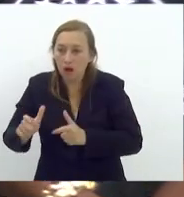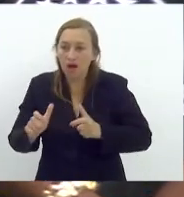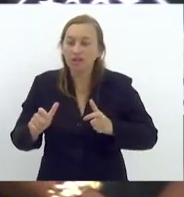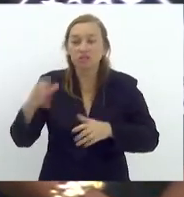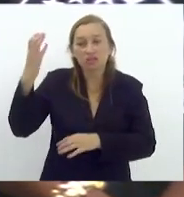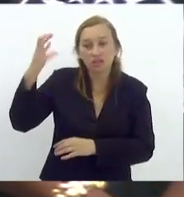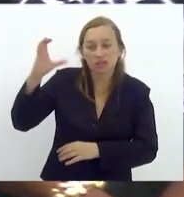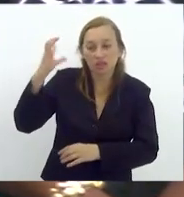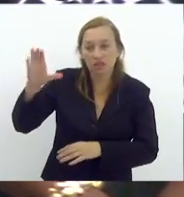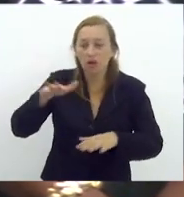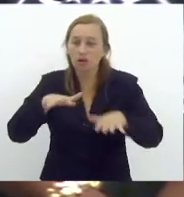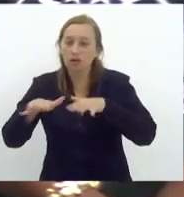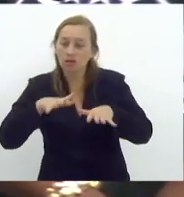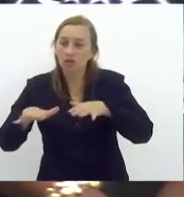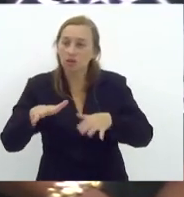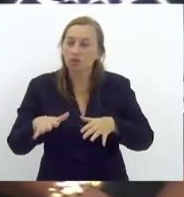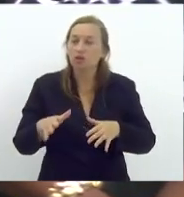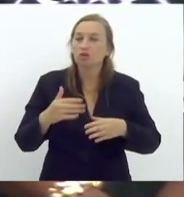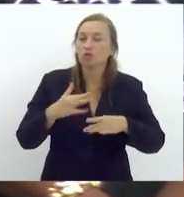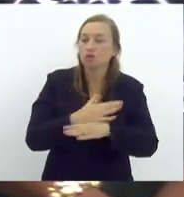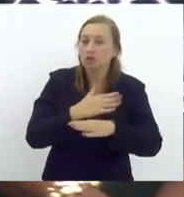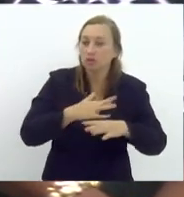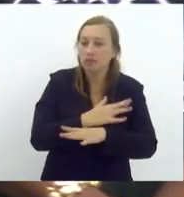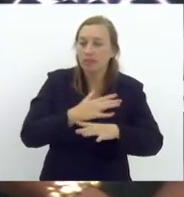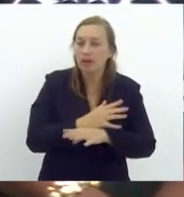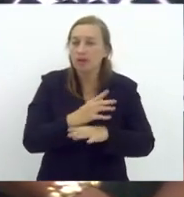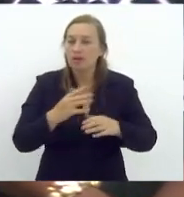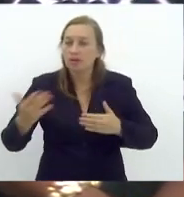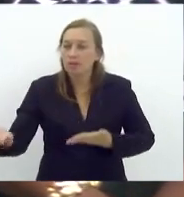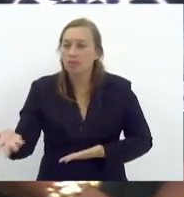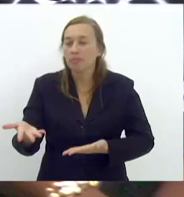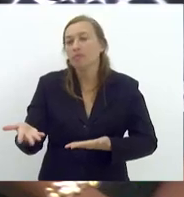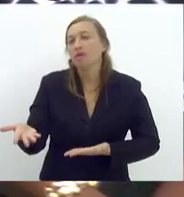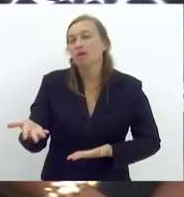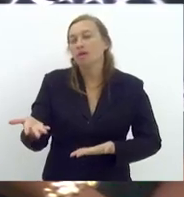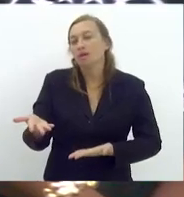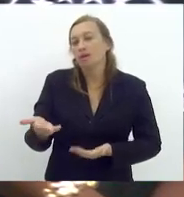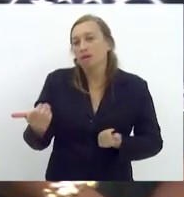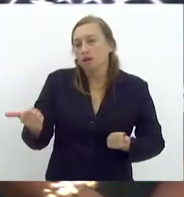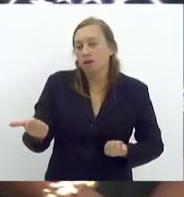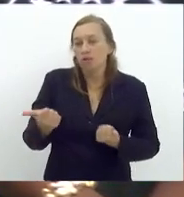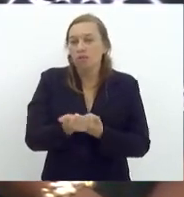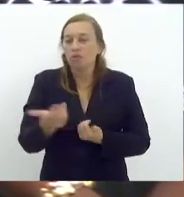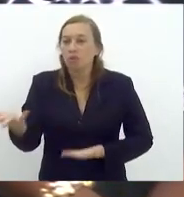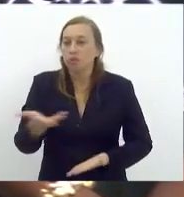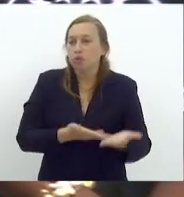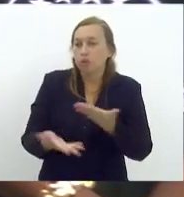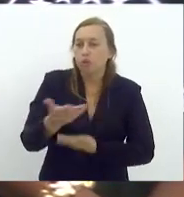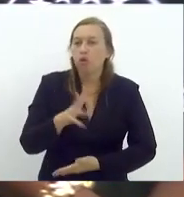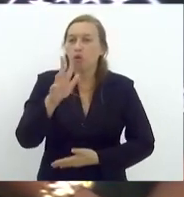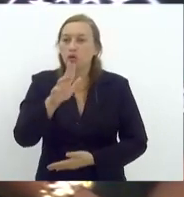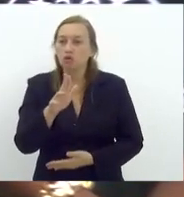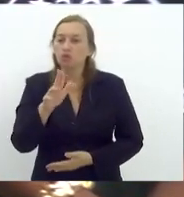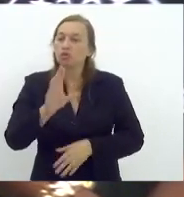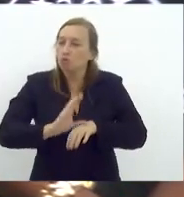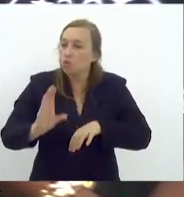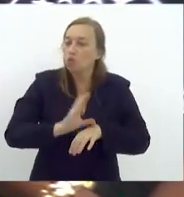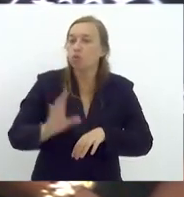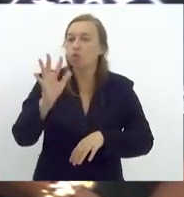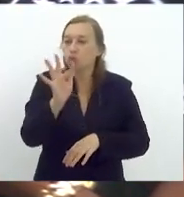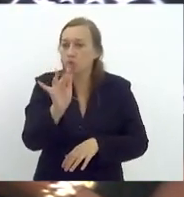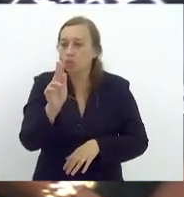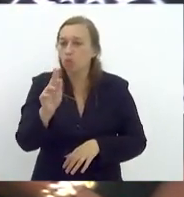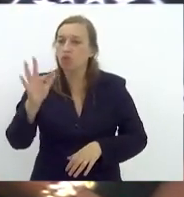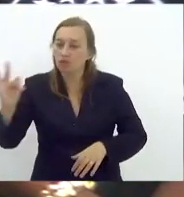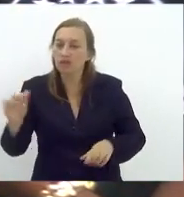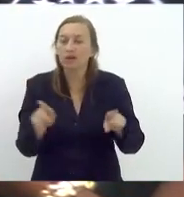urbana na cidade em parceria com pesquisadores do curso de geografia da UFF também que é para saber como é que tá o